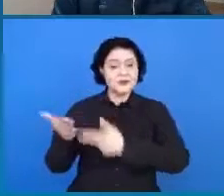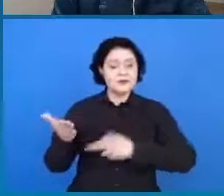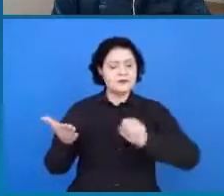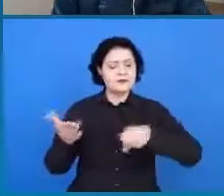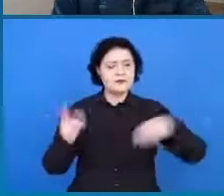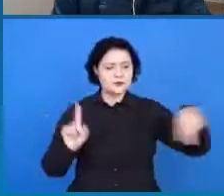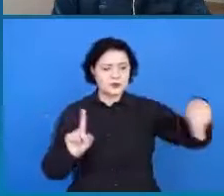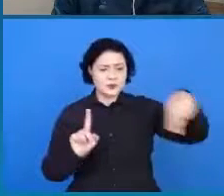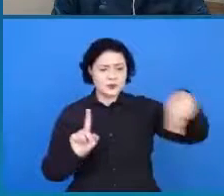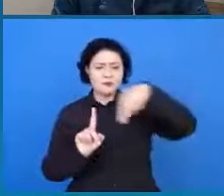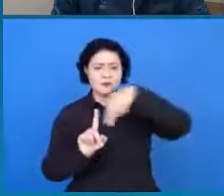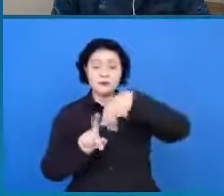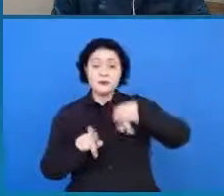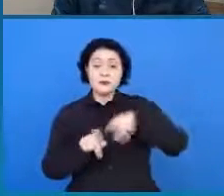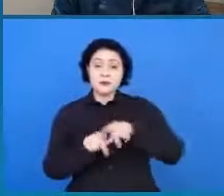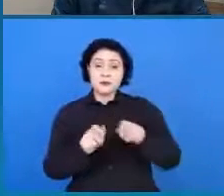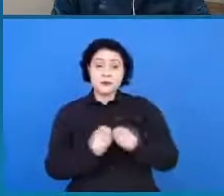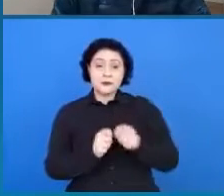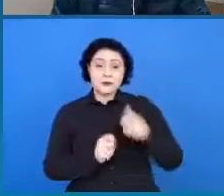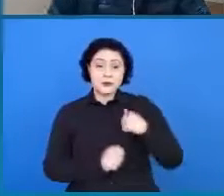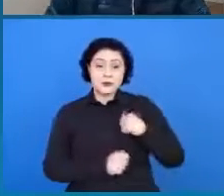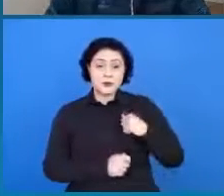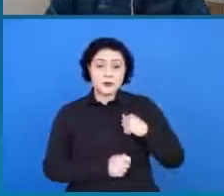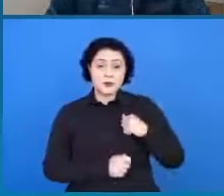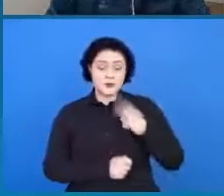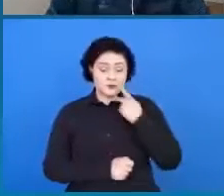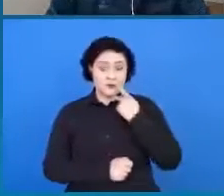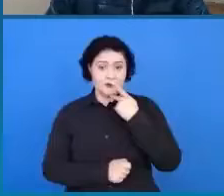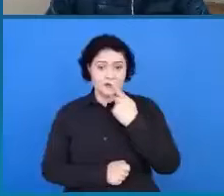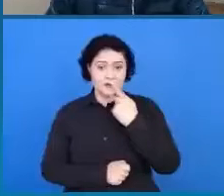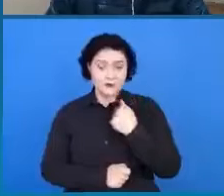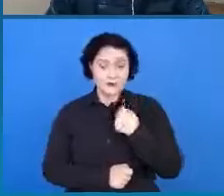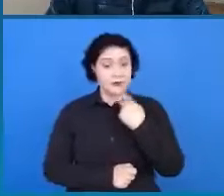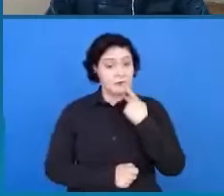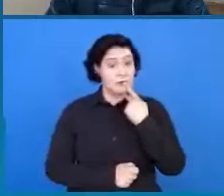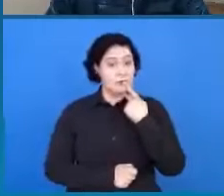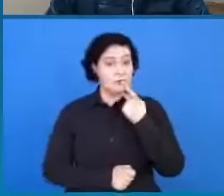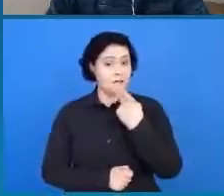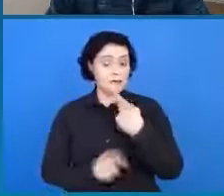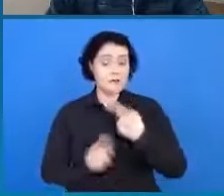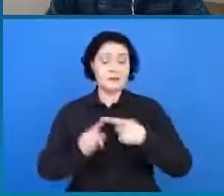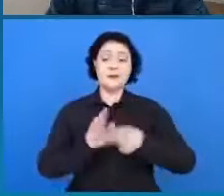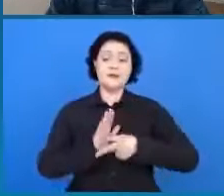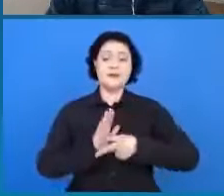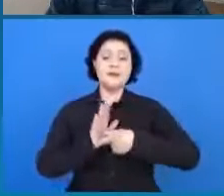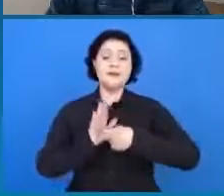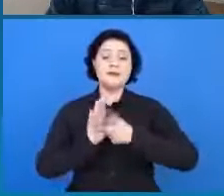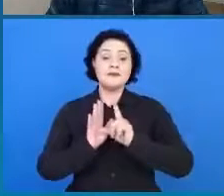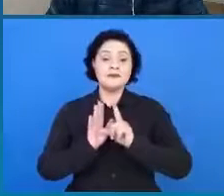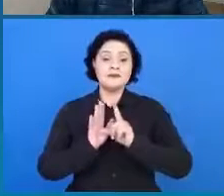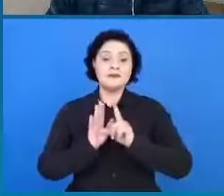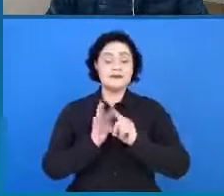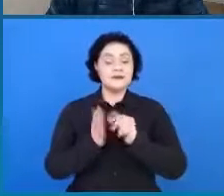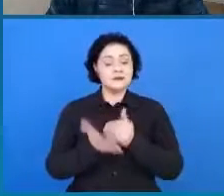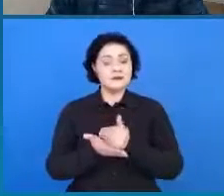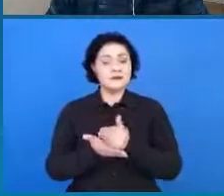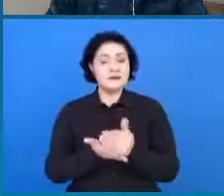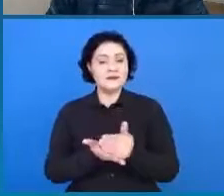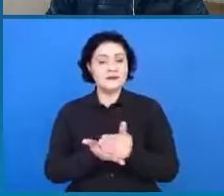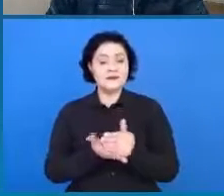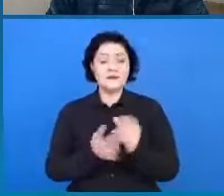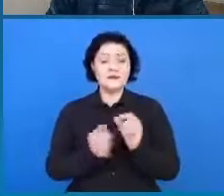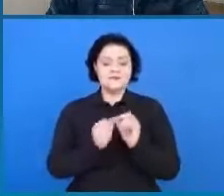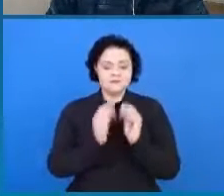espirituais e do meu lado quando eu vou falar e eu falo e antes de começar naturalmente